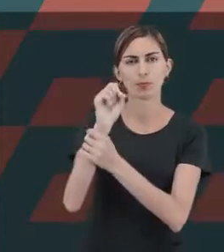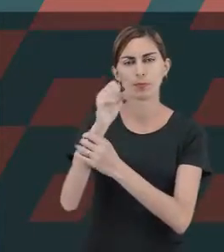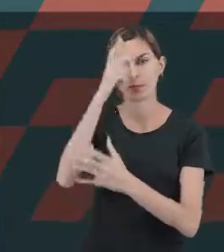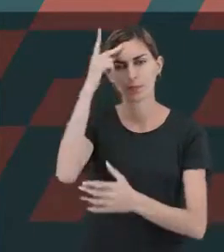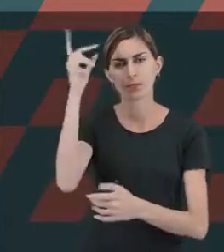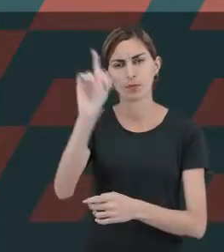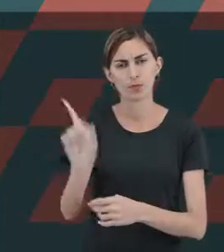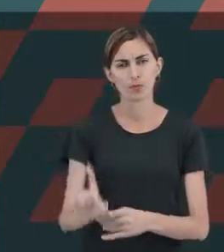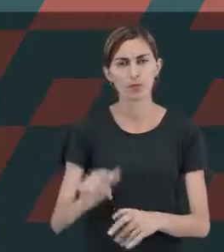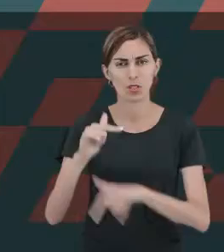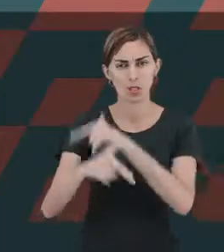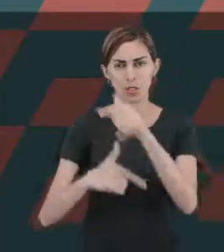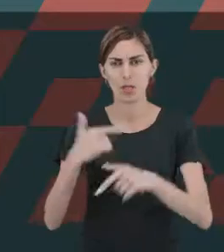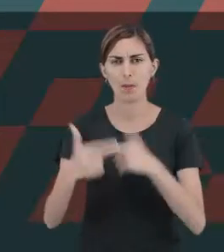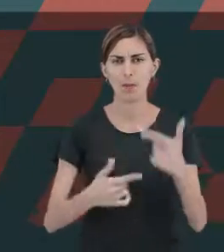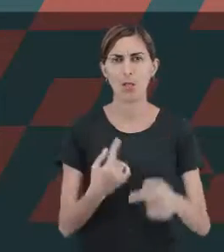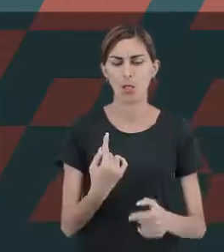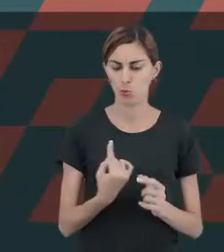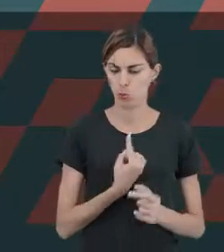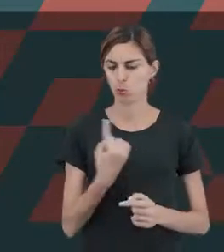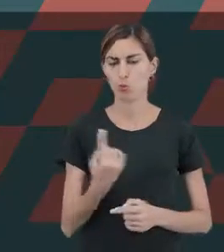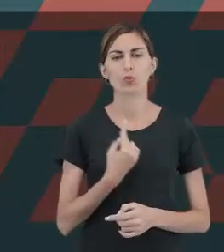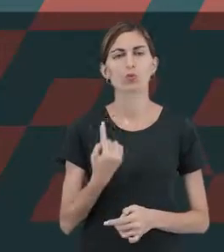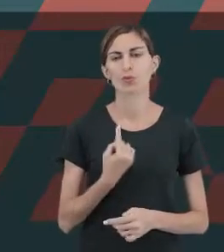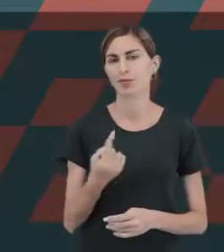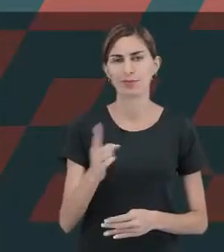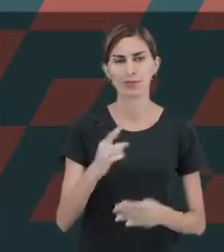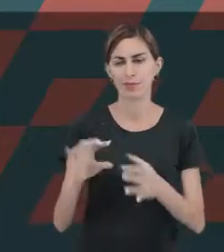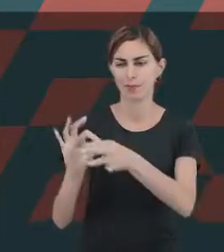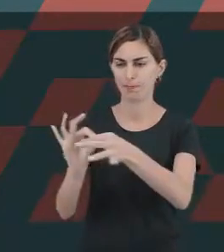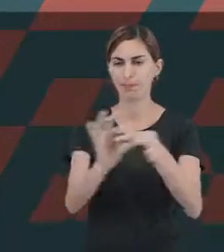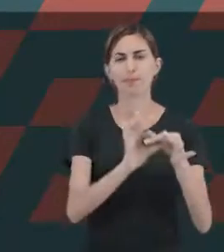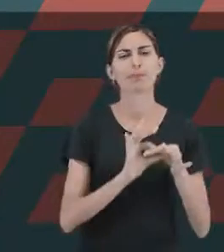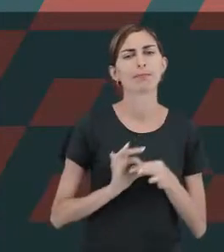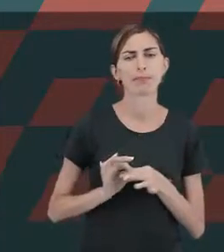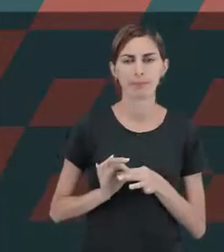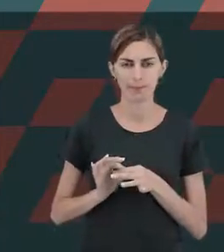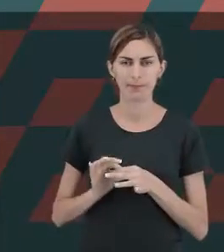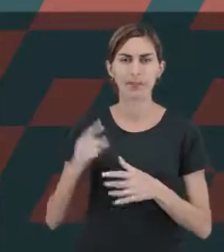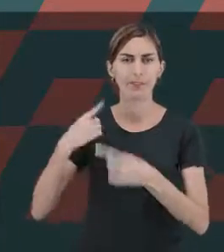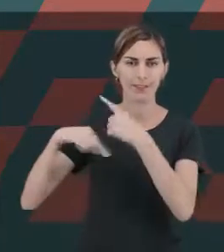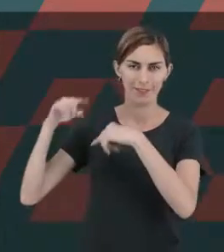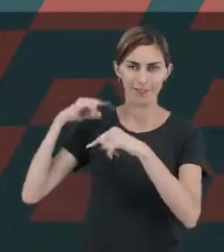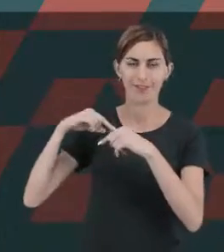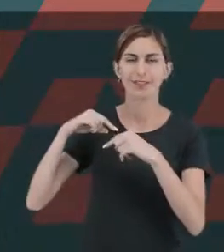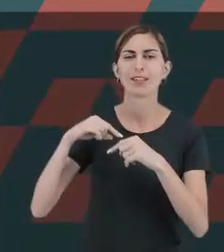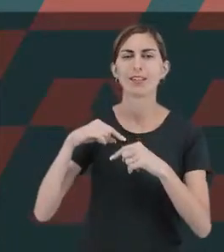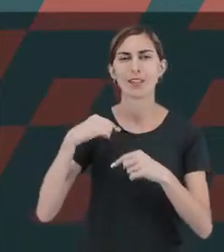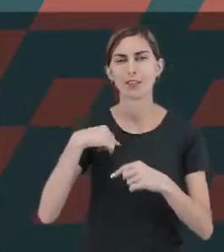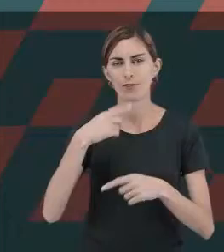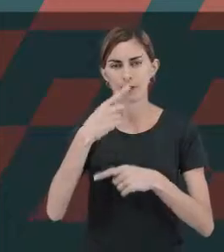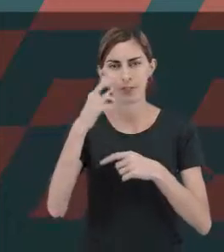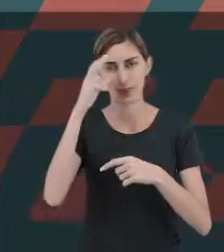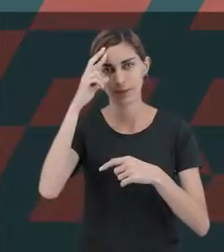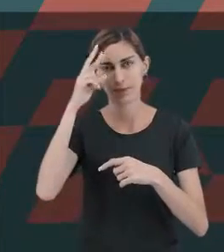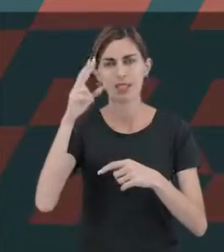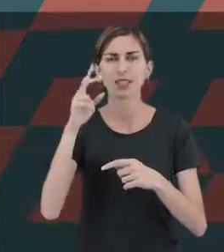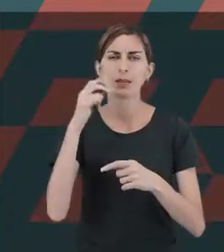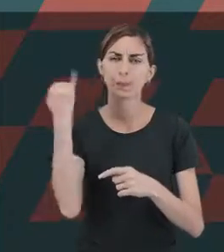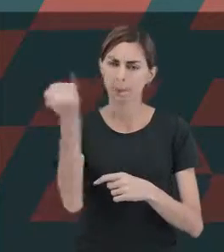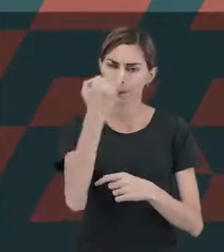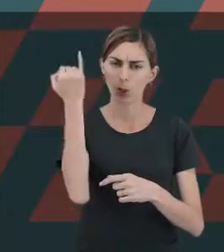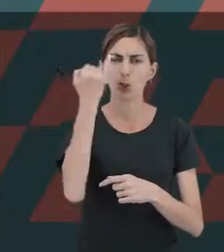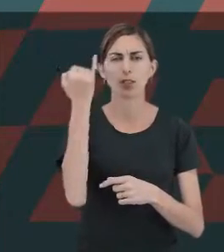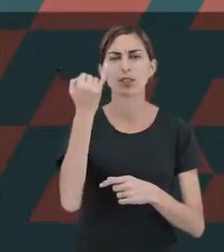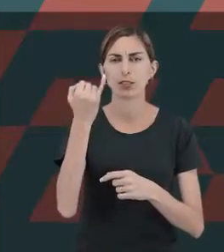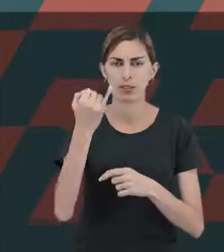deficiência trabalhando de forma isolada. Guimarães Rosa traz uma definição de rede que eu acho extremamente